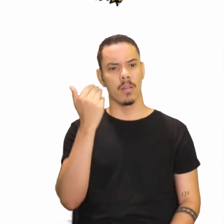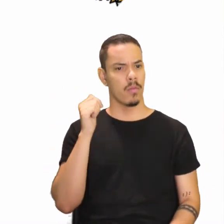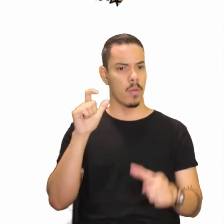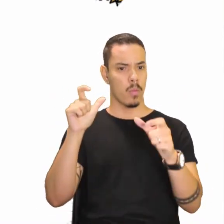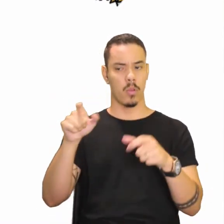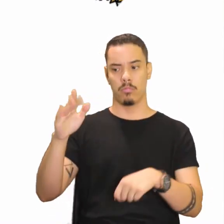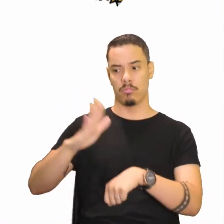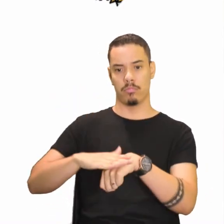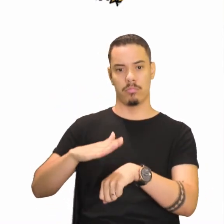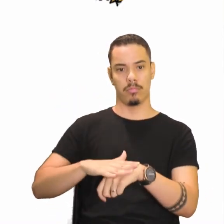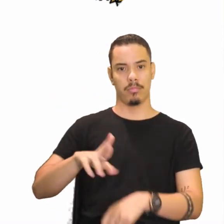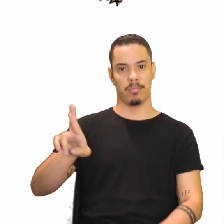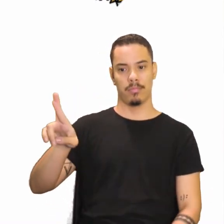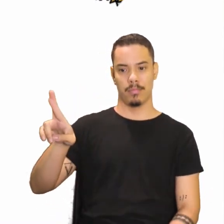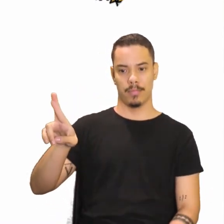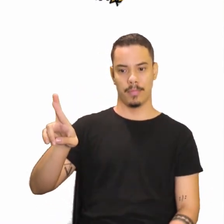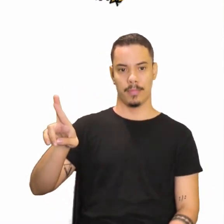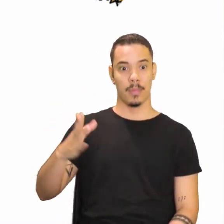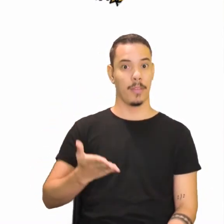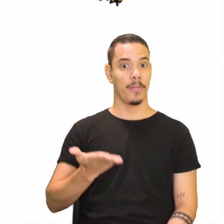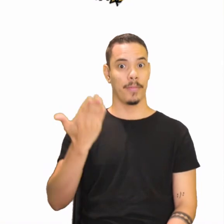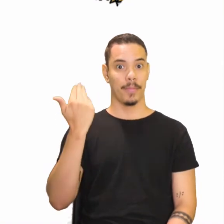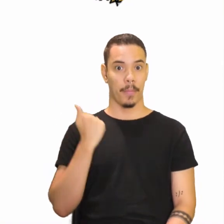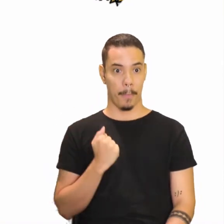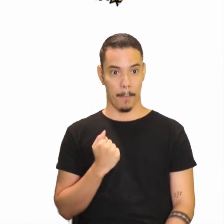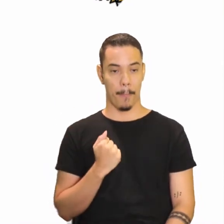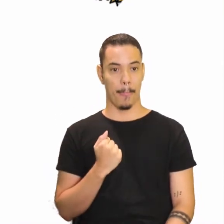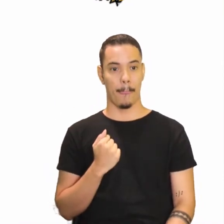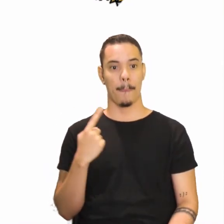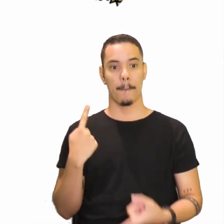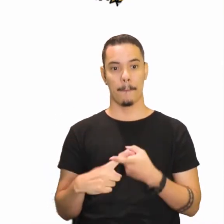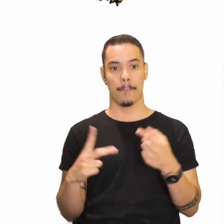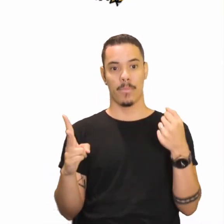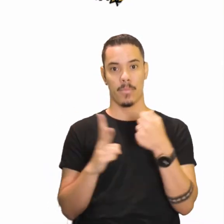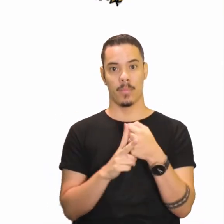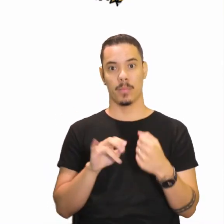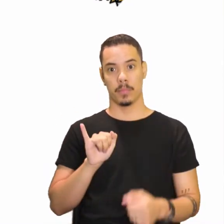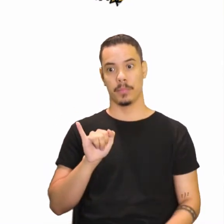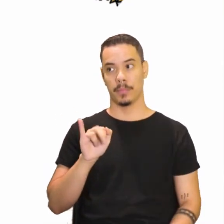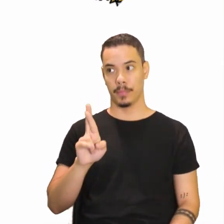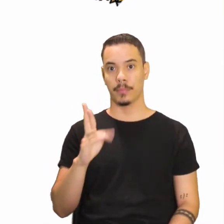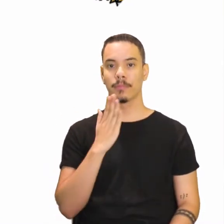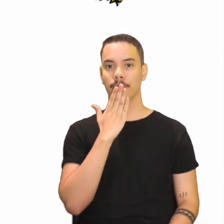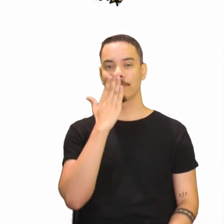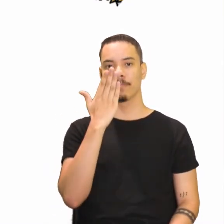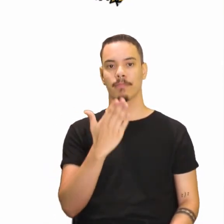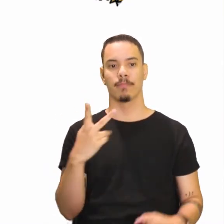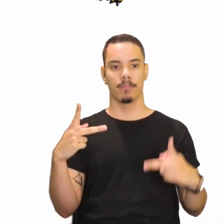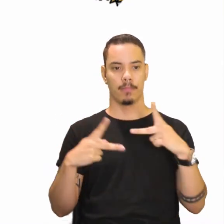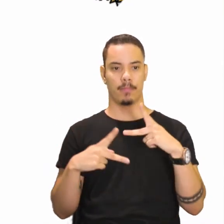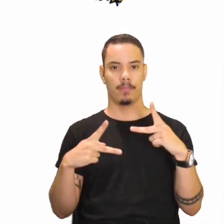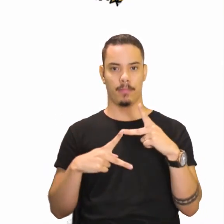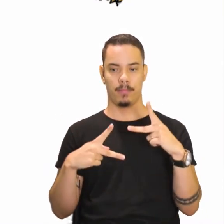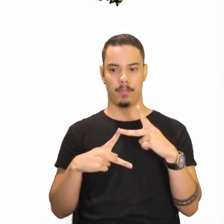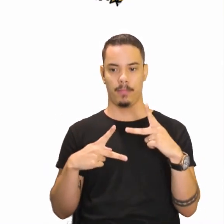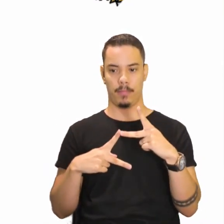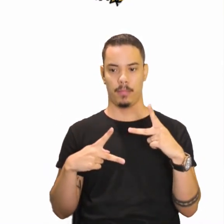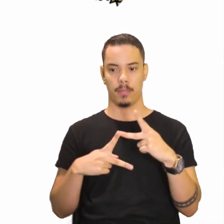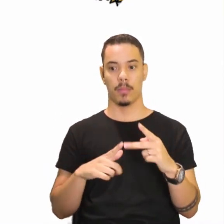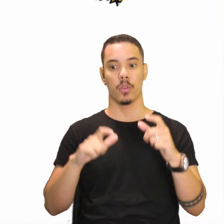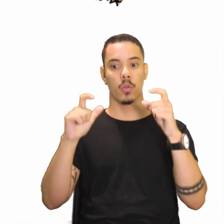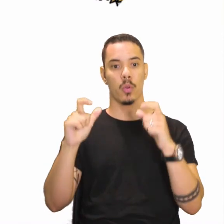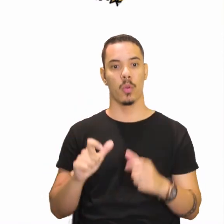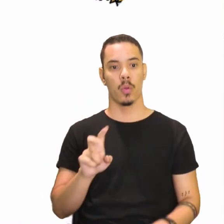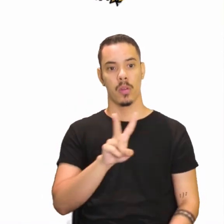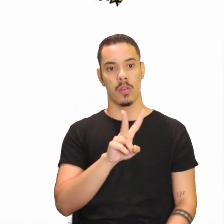ele quiser ir, O vamos olha aqui, porque o verbo ir pede a preposição a. Aonde